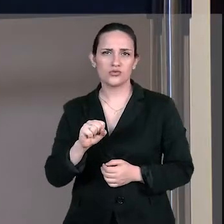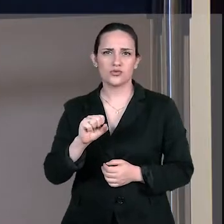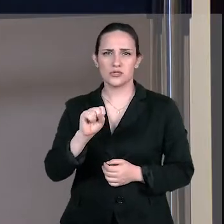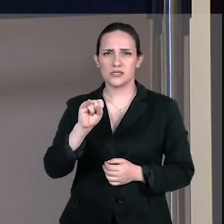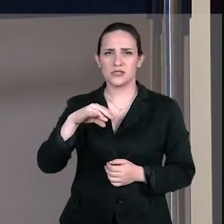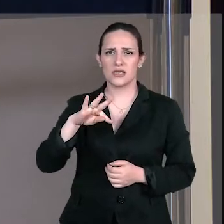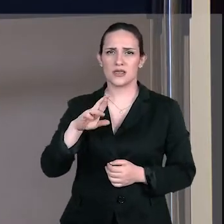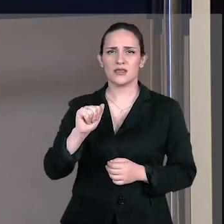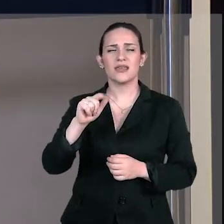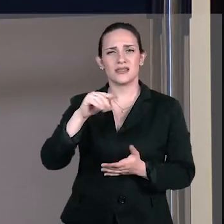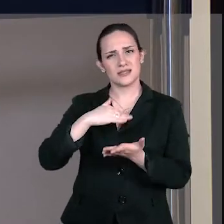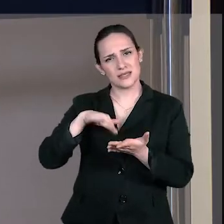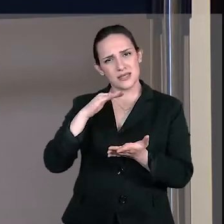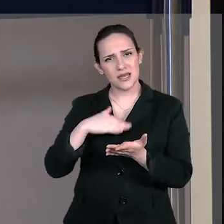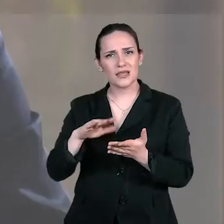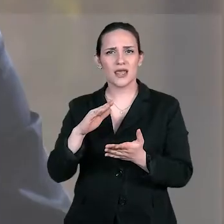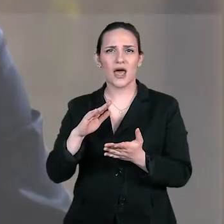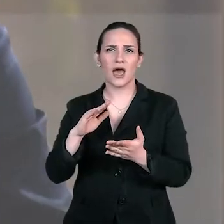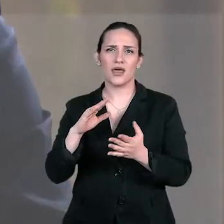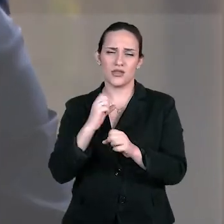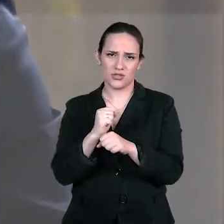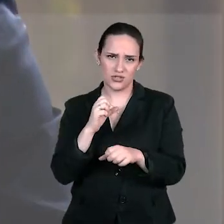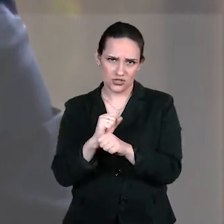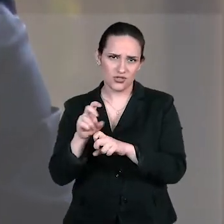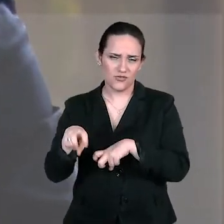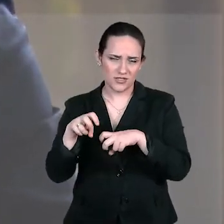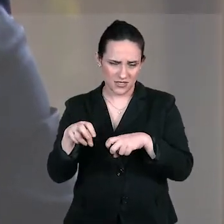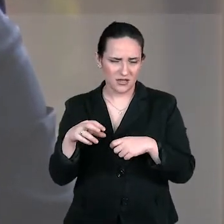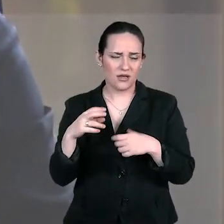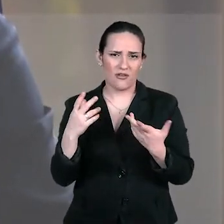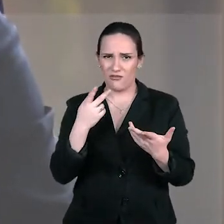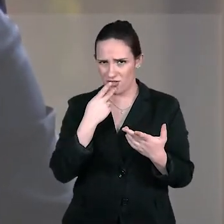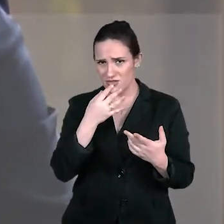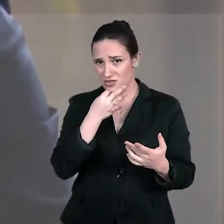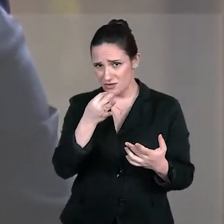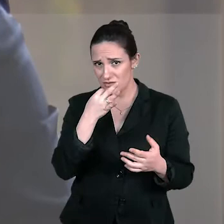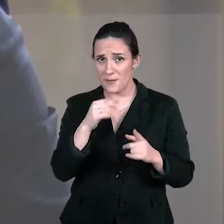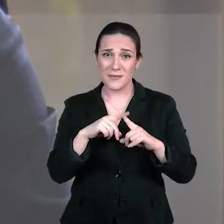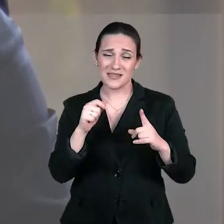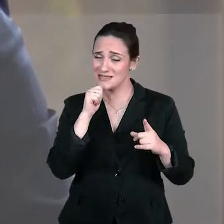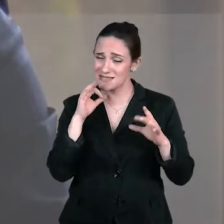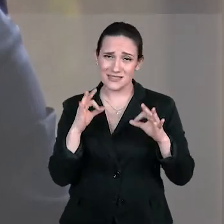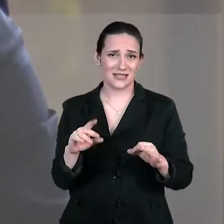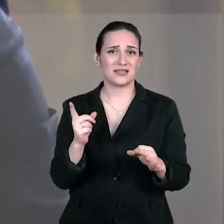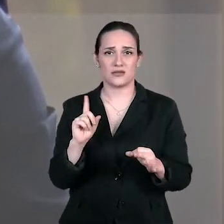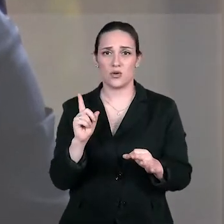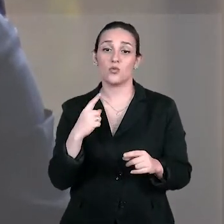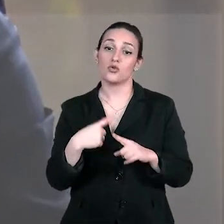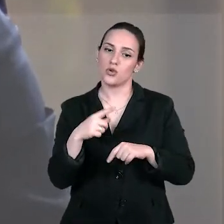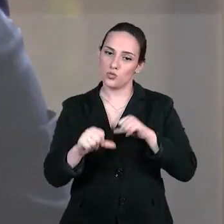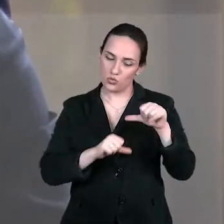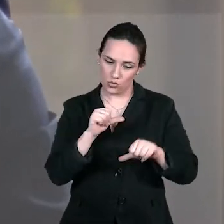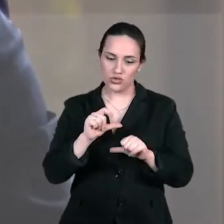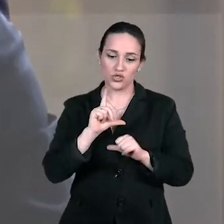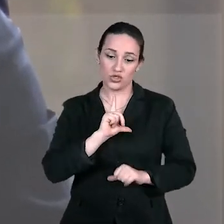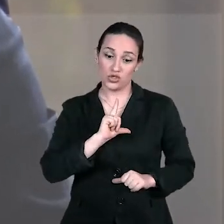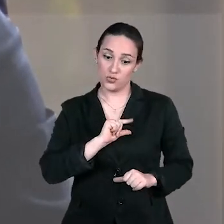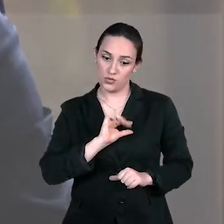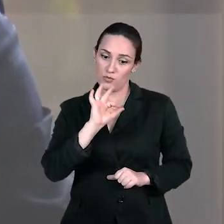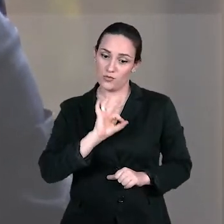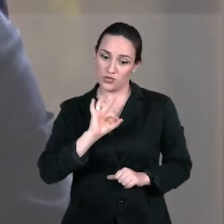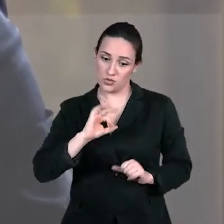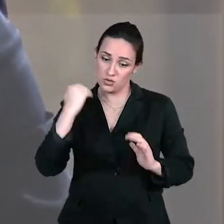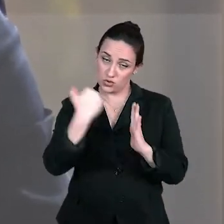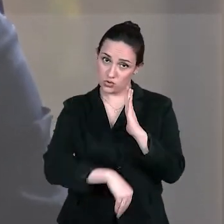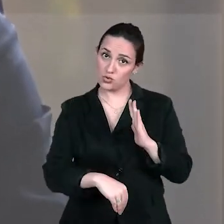são ilações, não tem nada de concreto. Essa sim, vai atacar o imposto de renda da pessoa jurídica e da pessoa física, que é diminuir